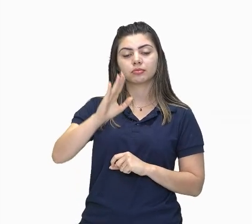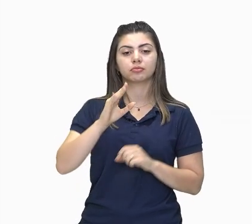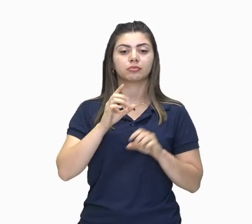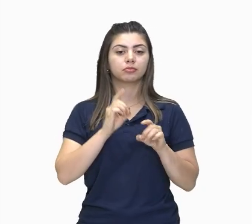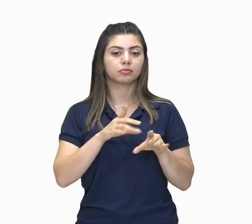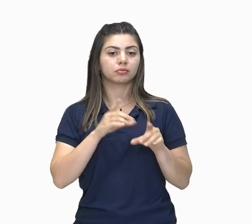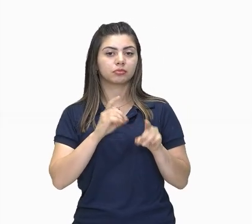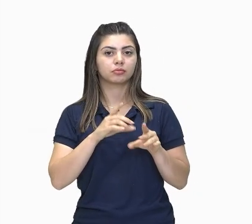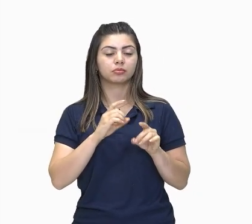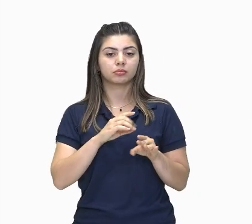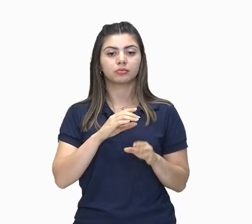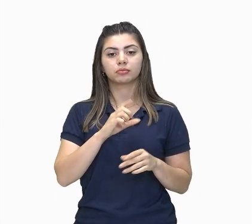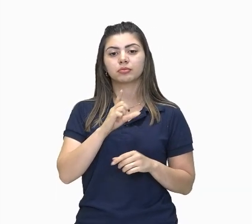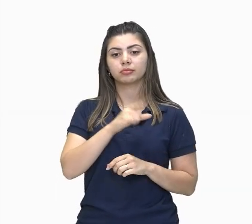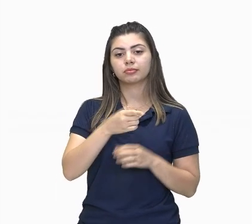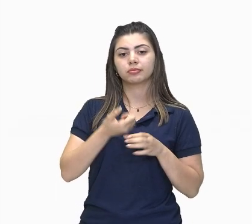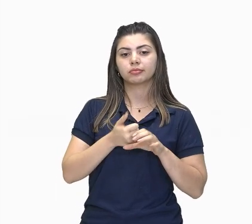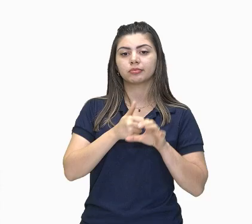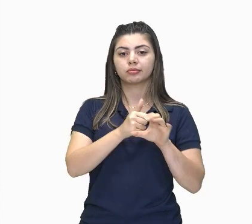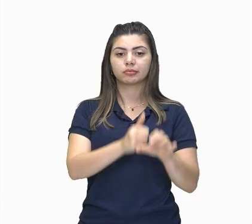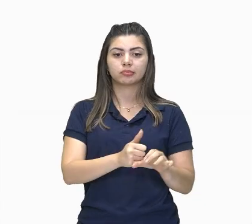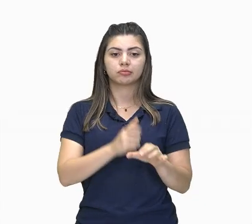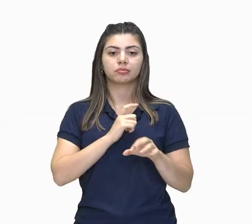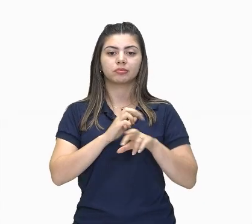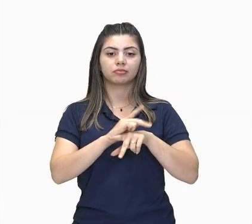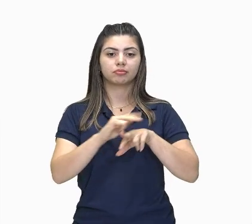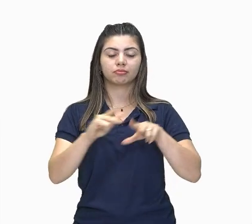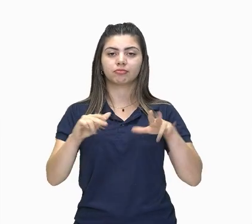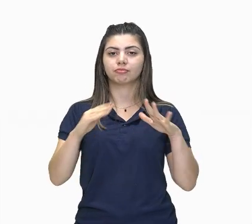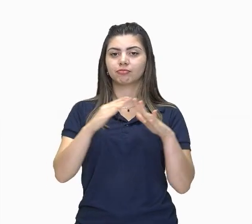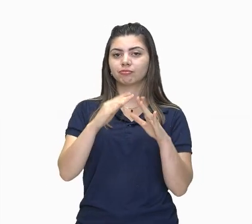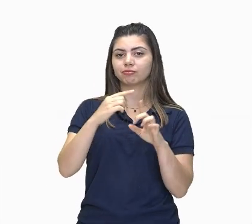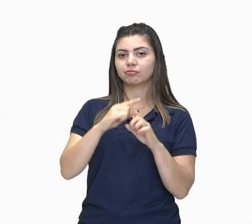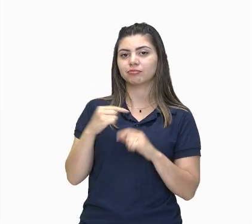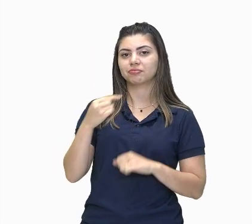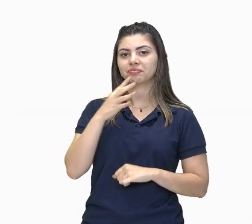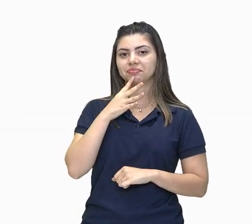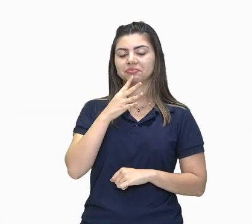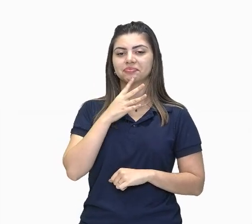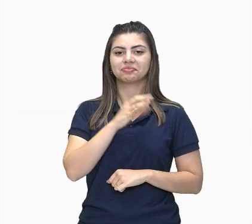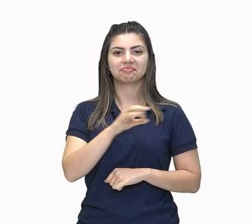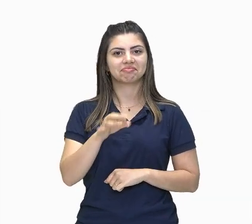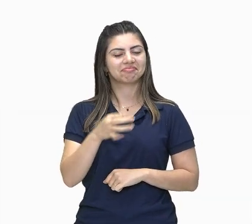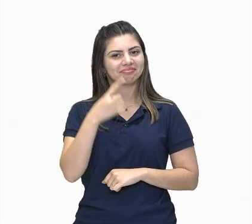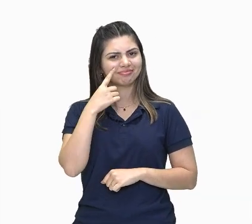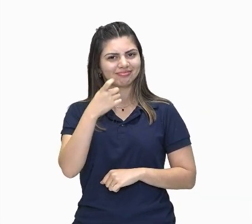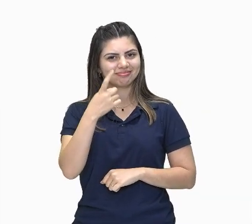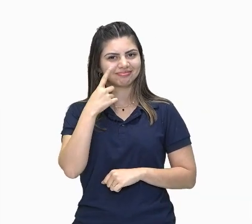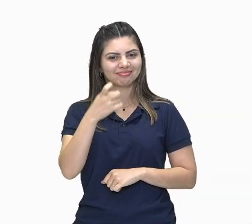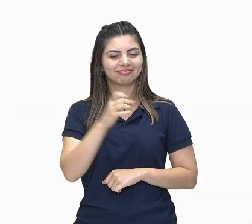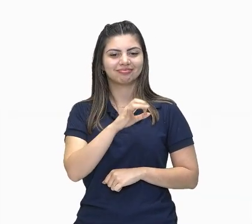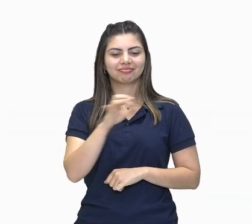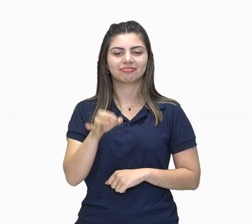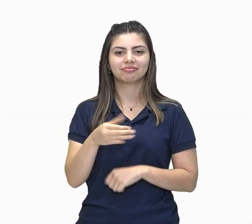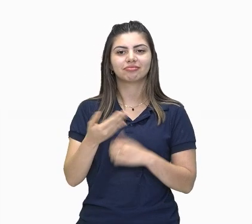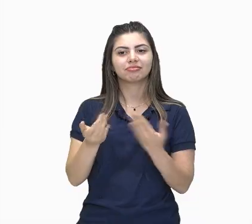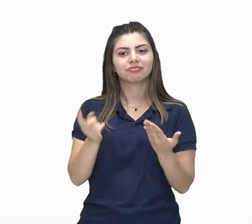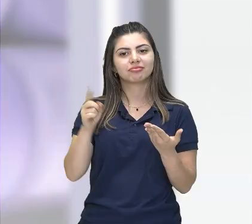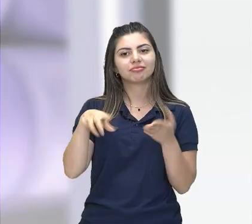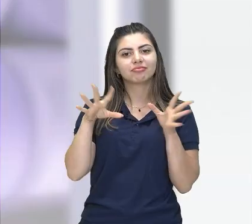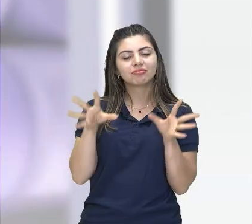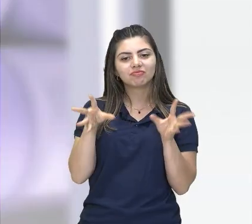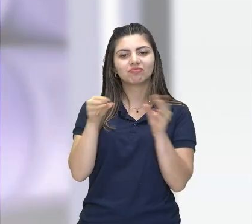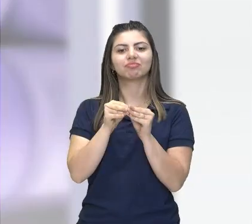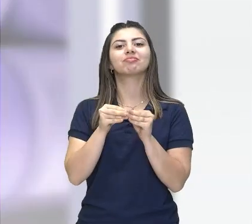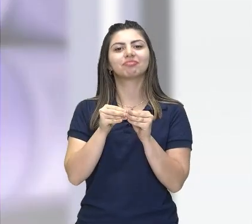que compõem a doutrina das diversas igrejas que conhecemos. Olha só que interessante, né? Ele resume